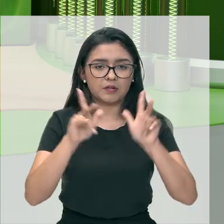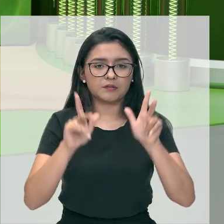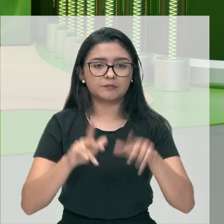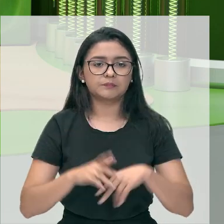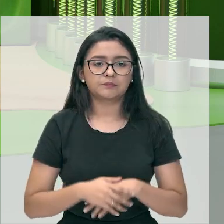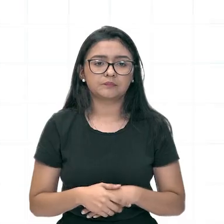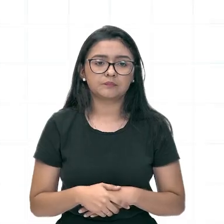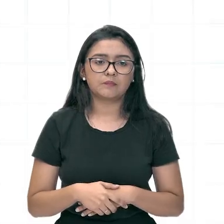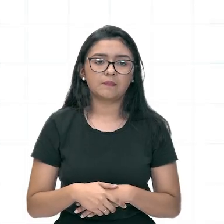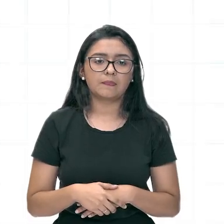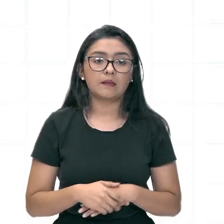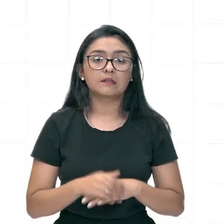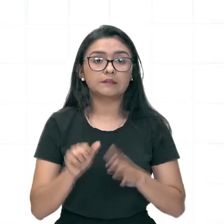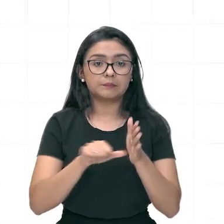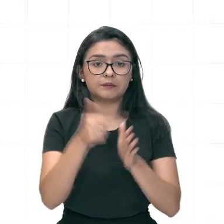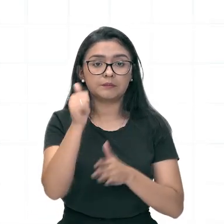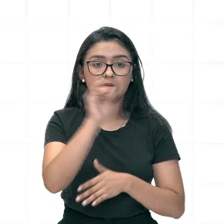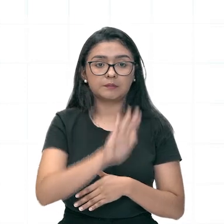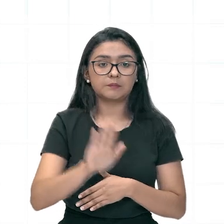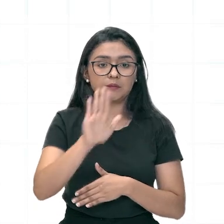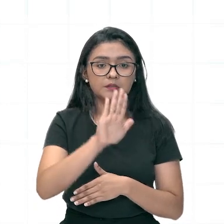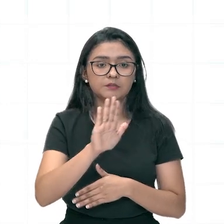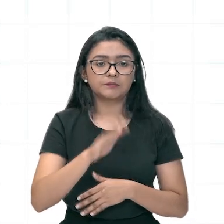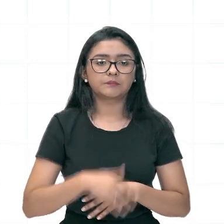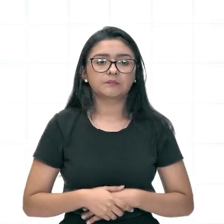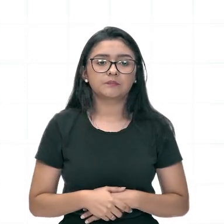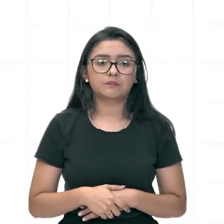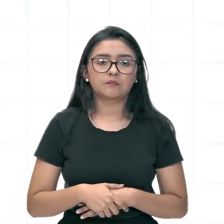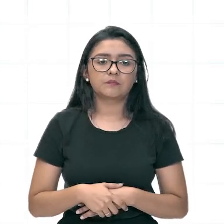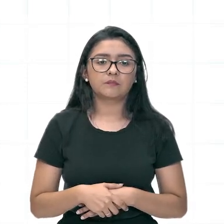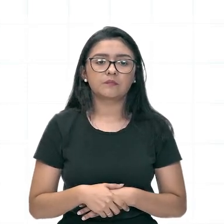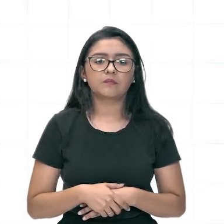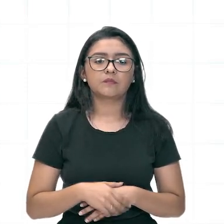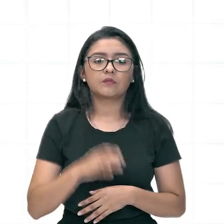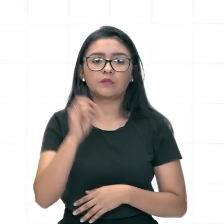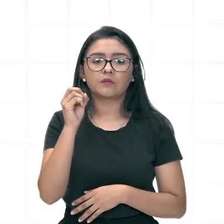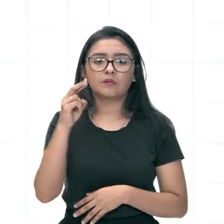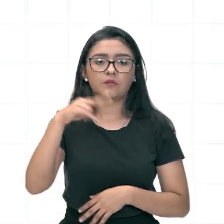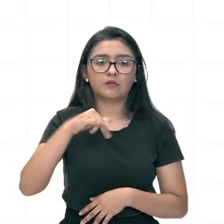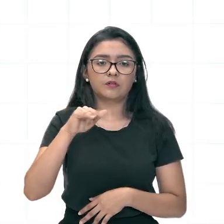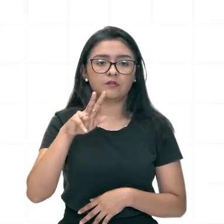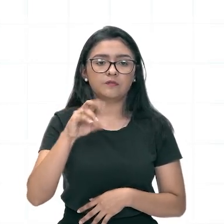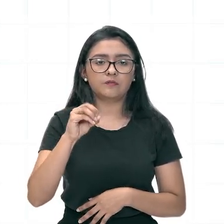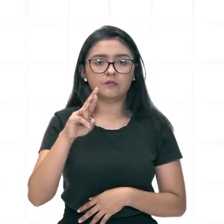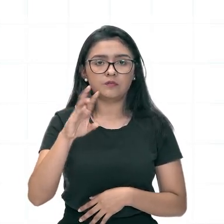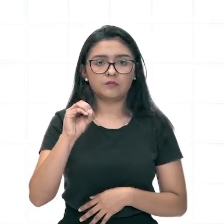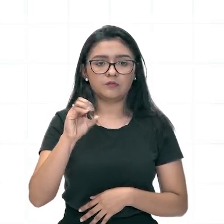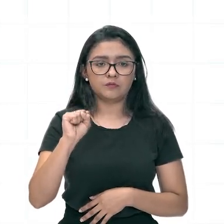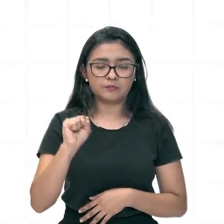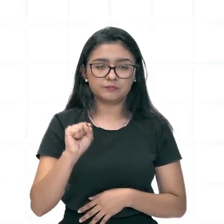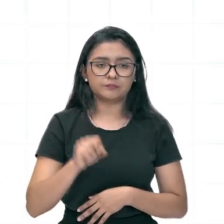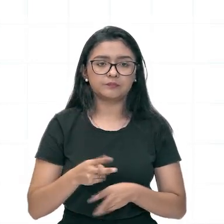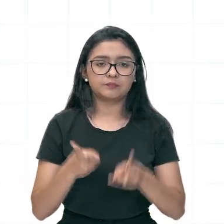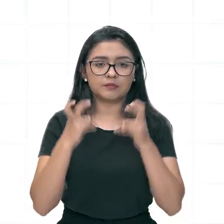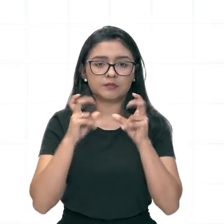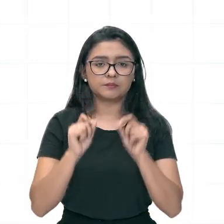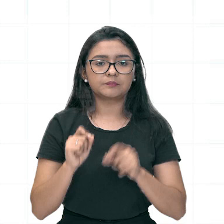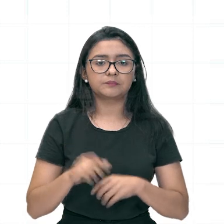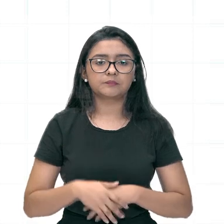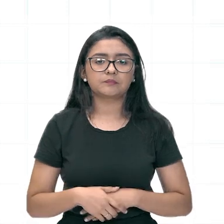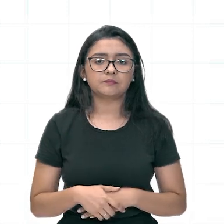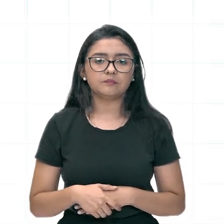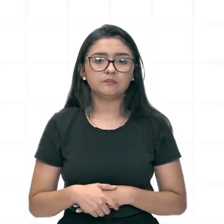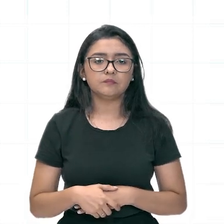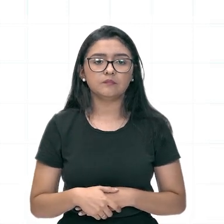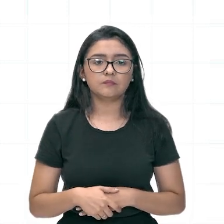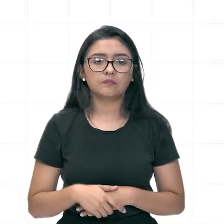vai observar, olha só, nessa primeira imagem a gente visualiza aí a dentição dos onívoros, certo? Vamos dar um close aqui na nossa imagem, olha